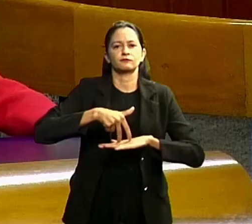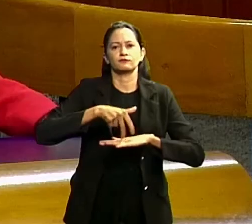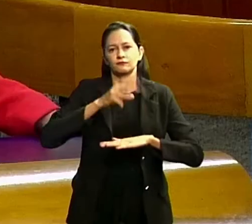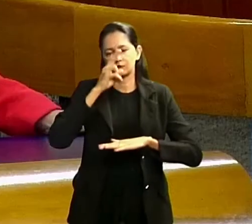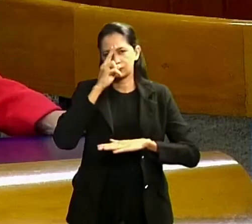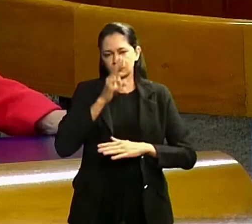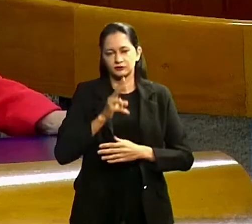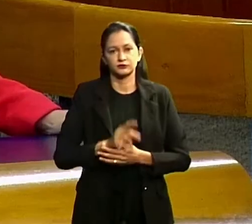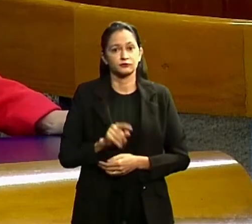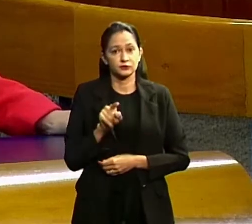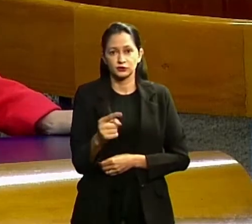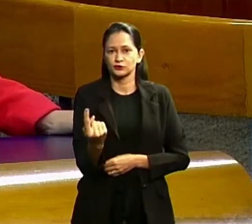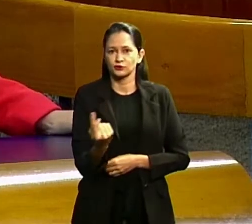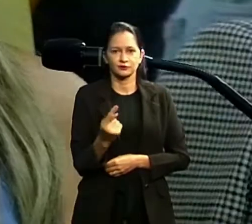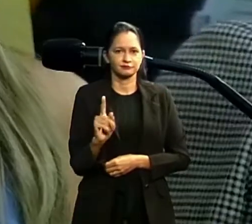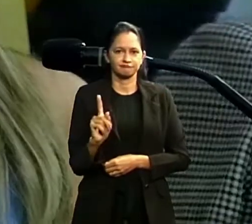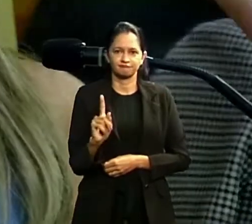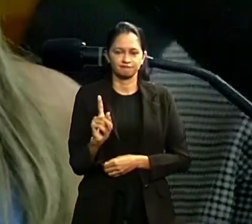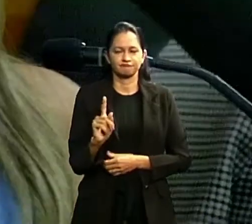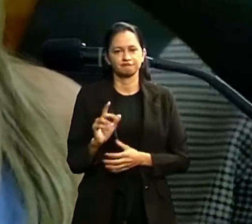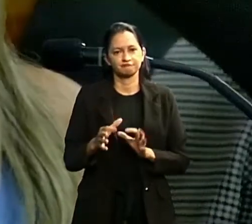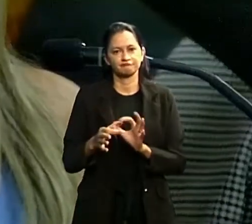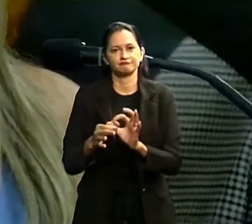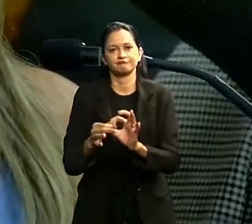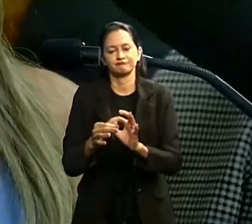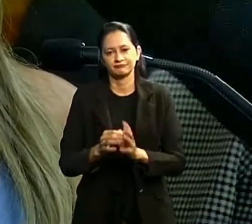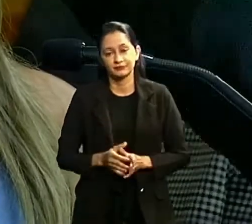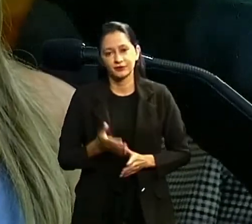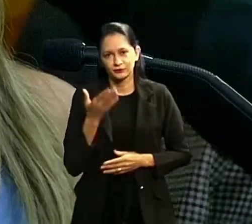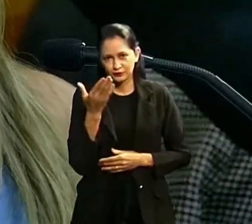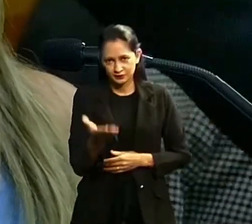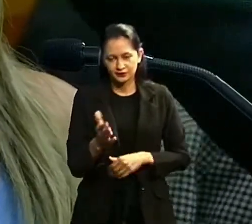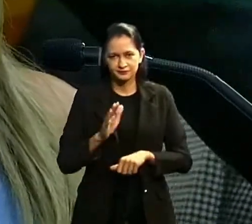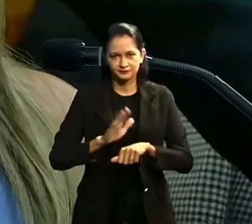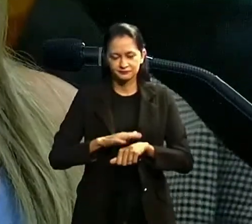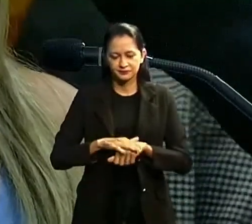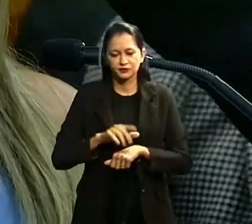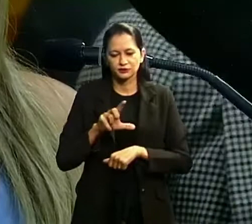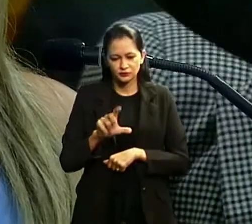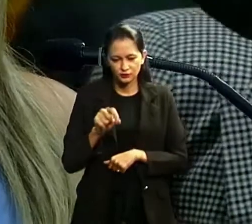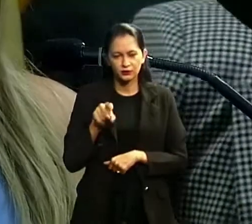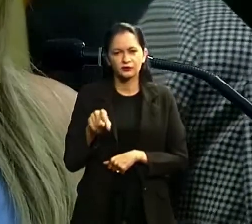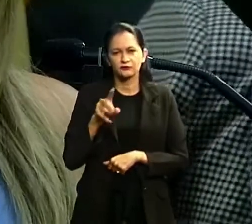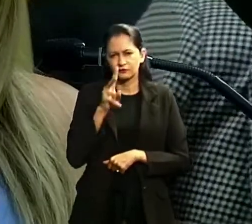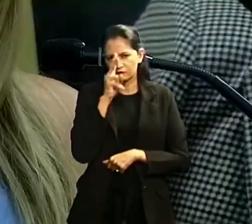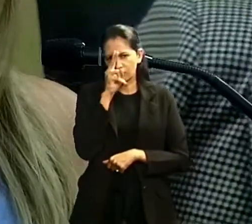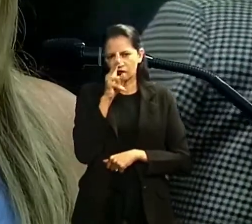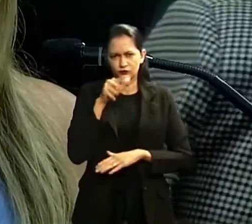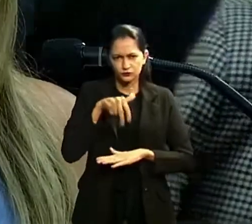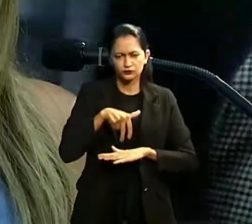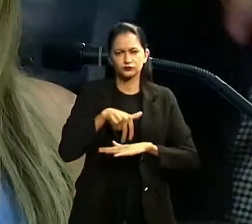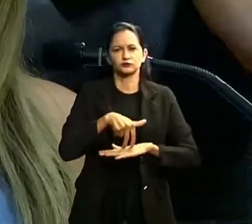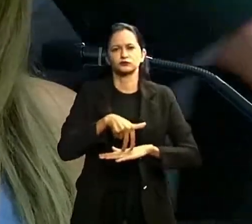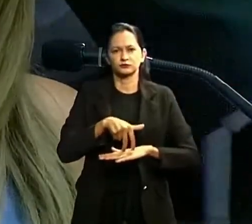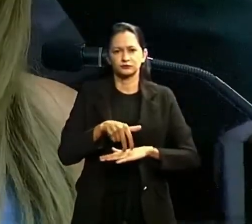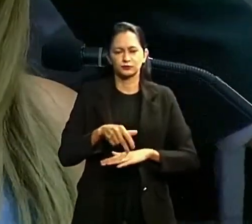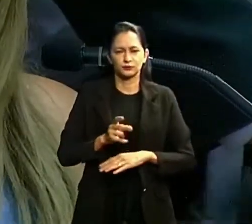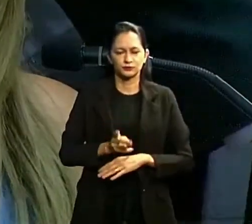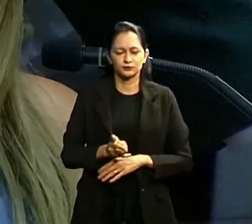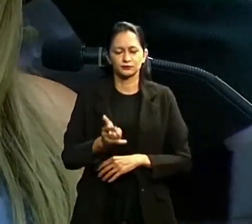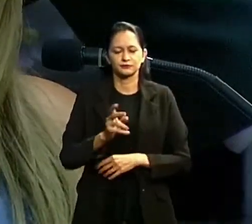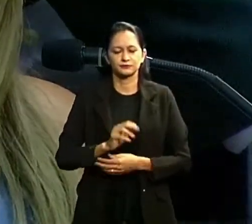Para você, com carinho, você não está sozinha. Agora a escolha é sua. Escolha ser forte. Escolha.